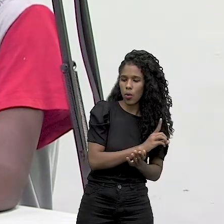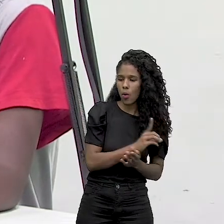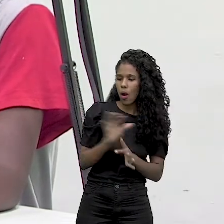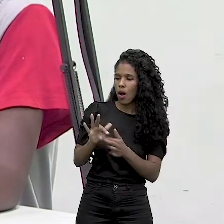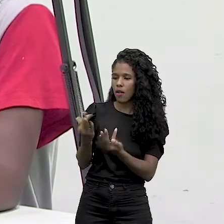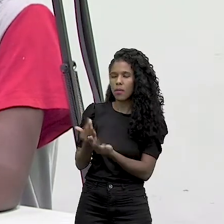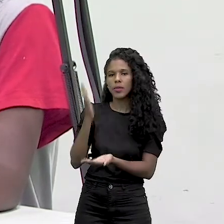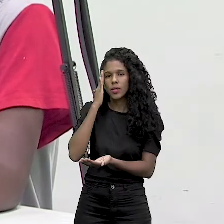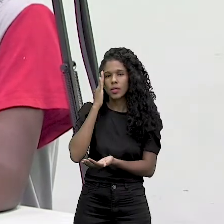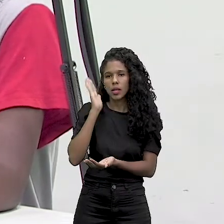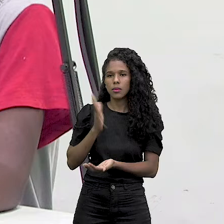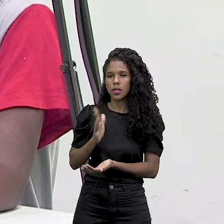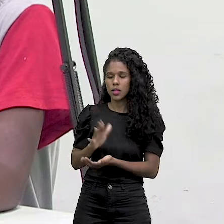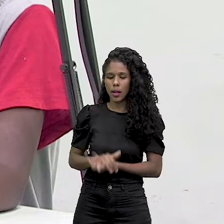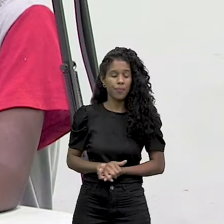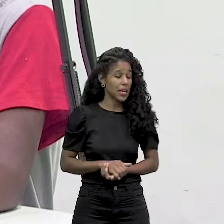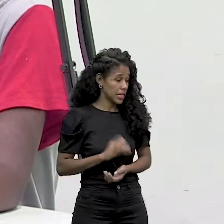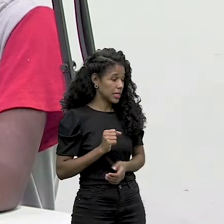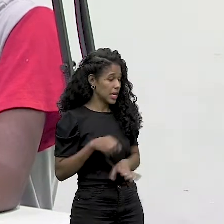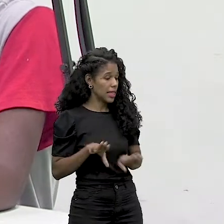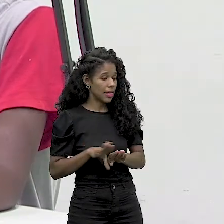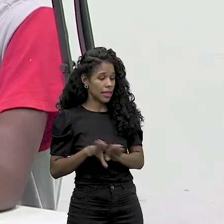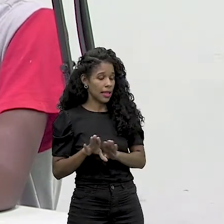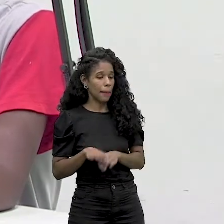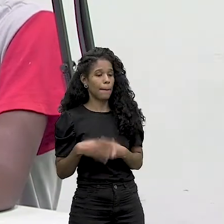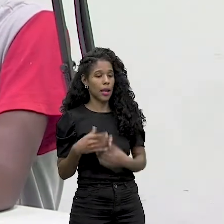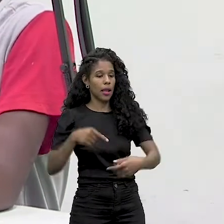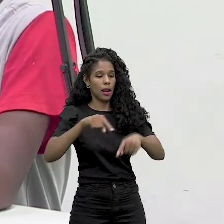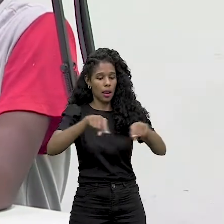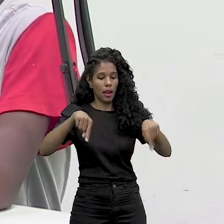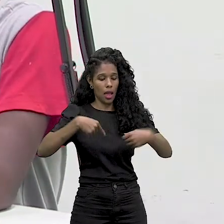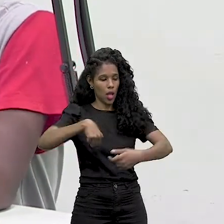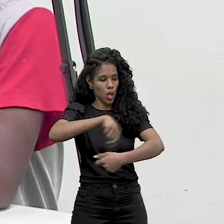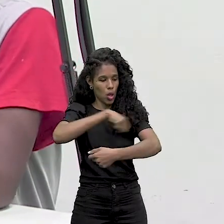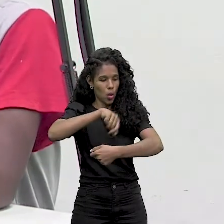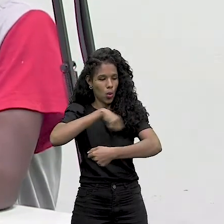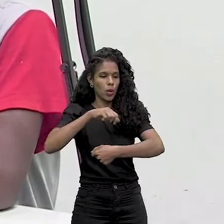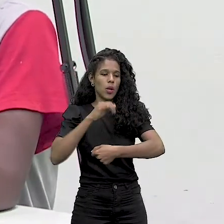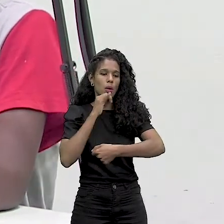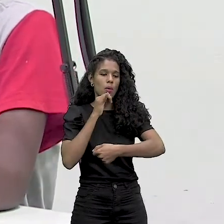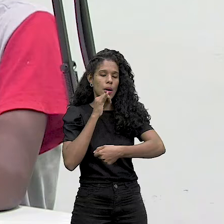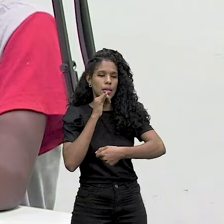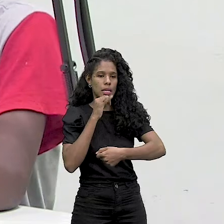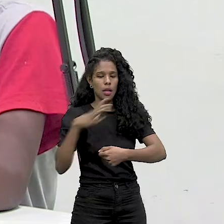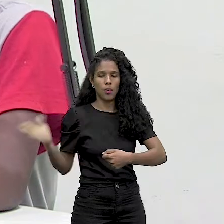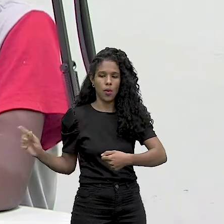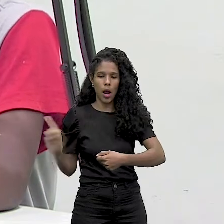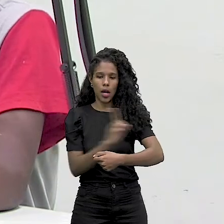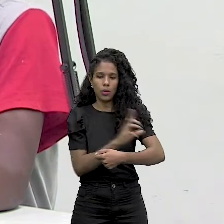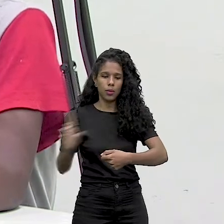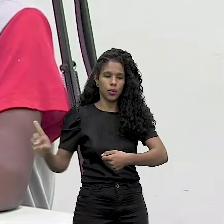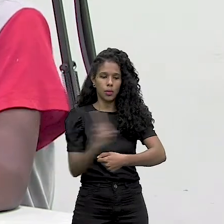na cozinha, a quantidade de alunos que estão dentro da escola para que eles façam